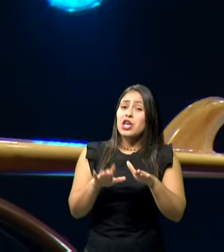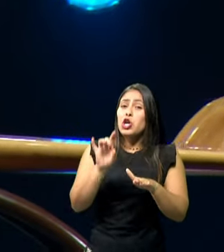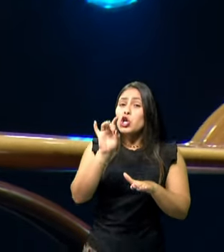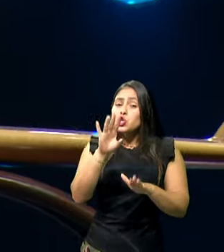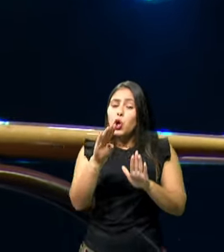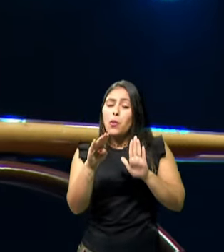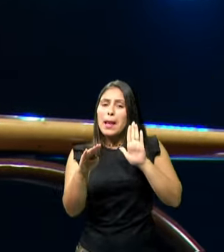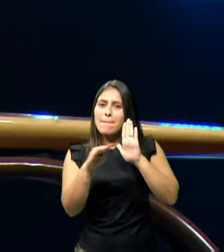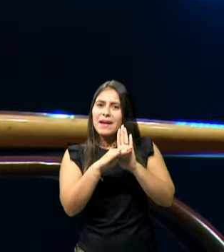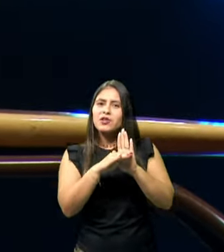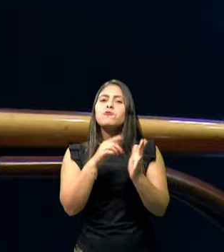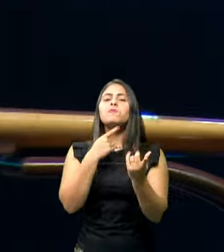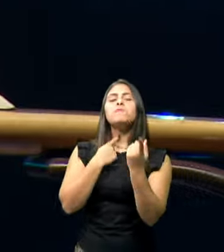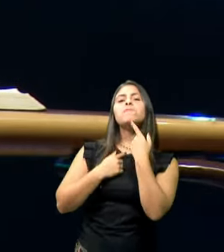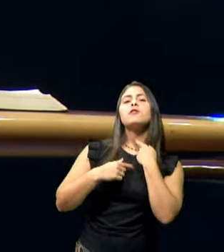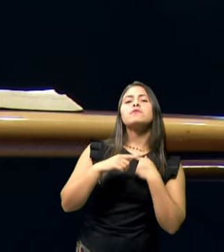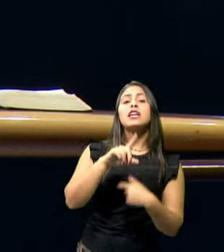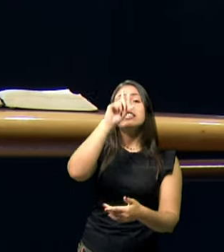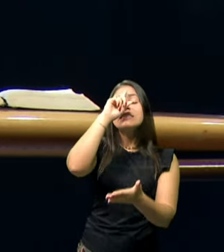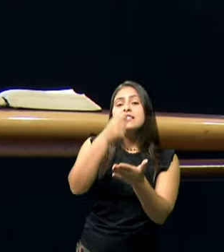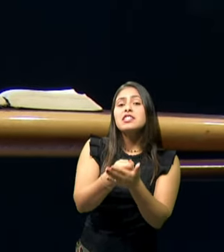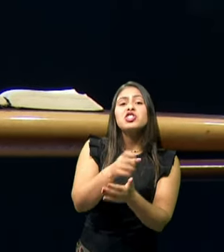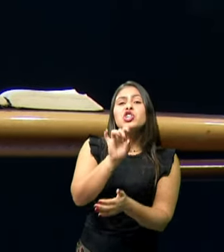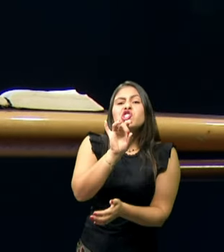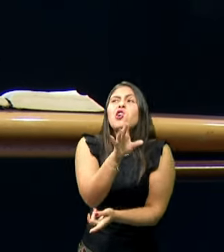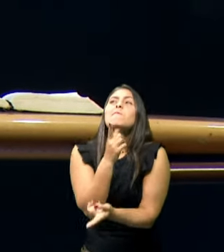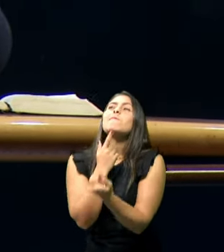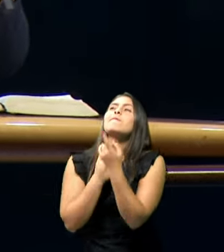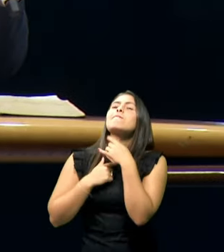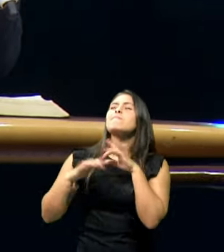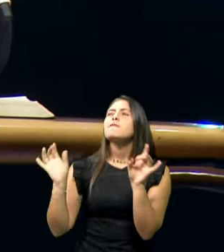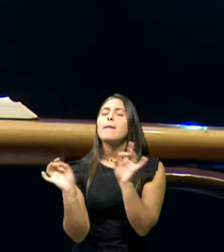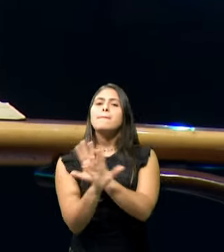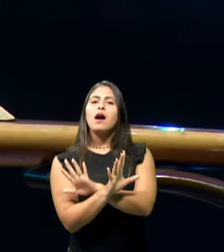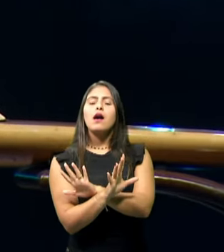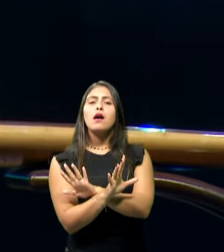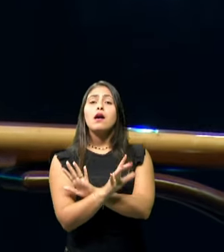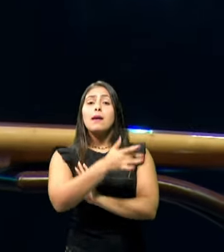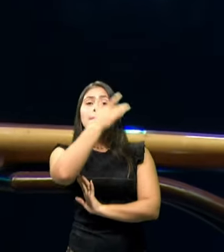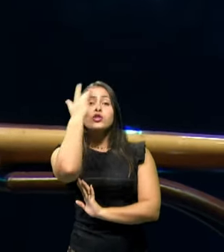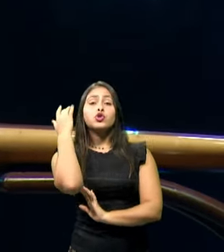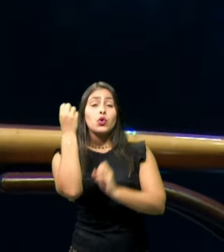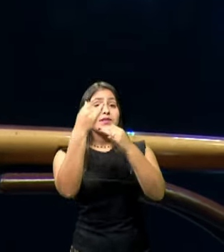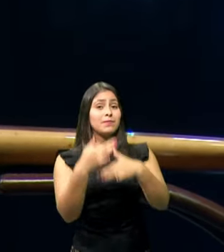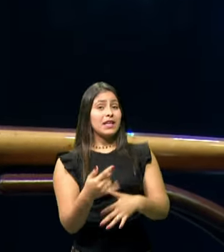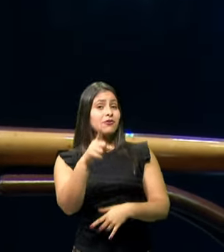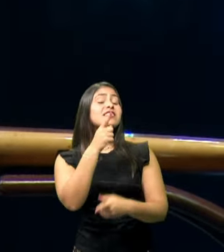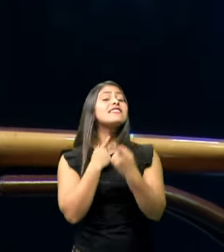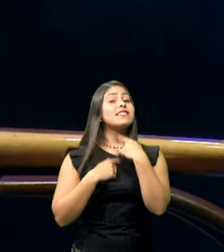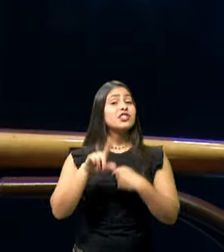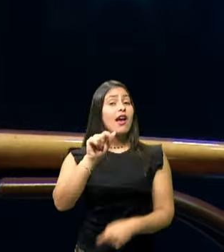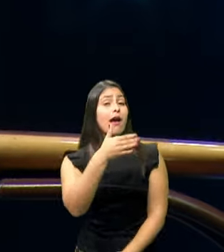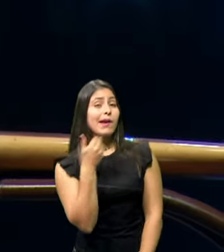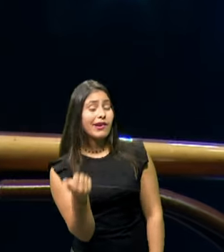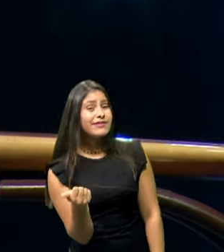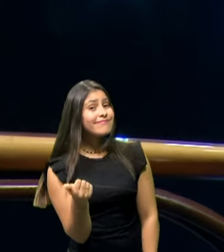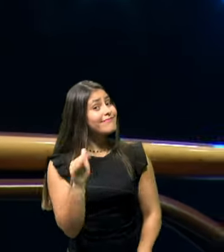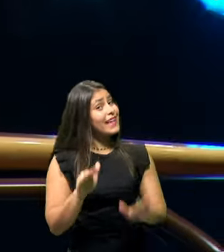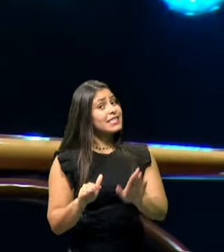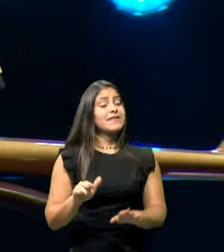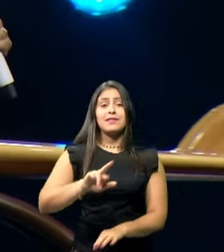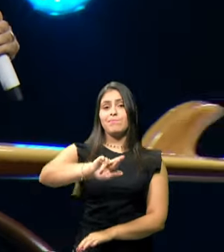sua vontade, você vai decidir somente o que você deseja. E quem te falou que o que você deseja sempre é o melhor?